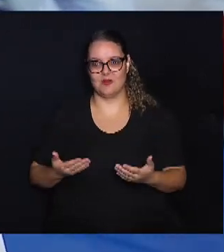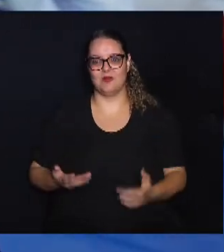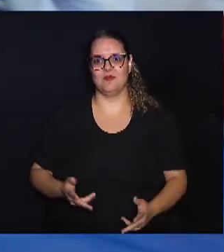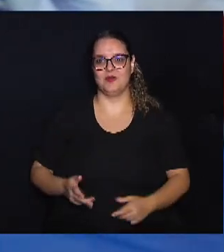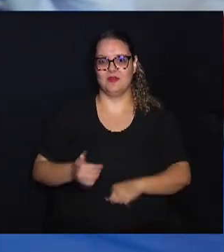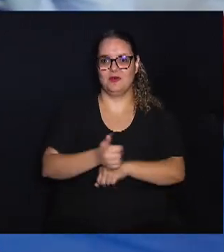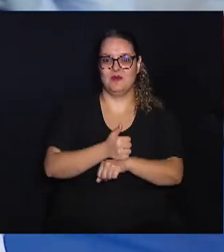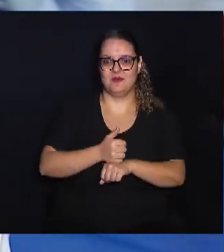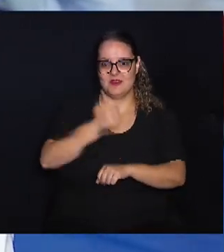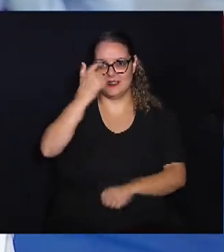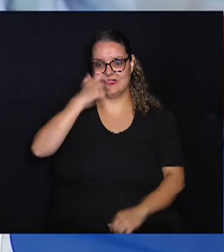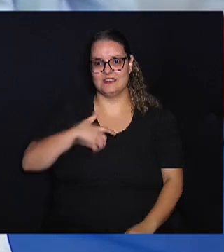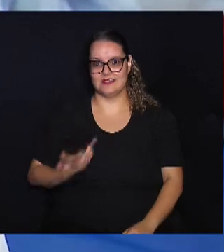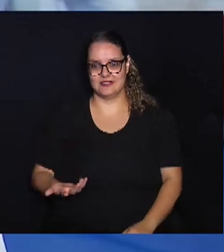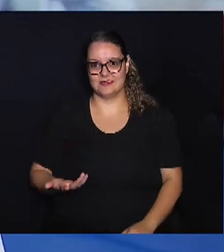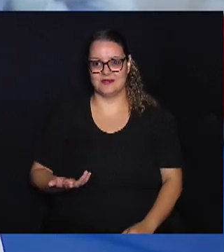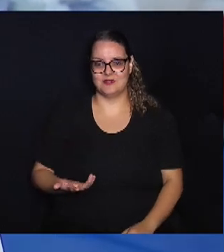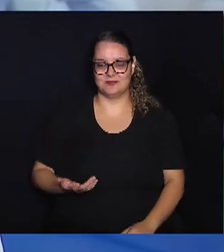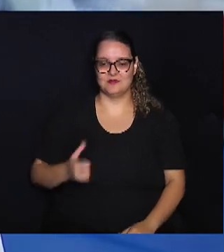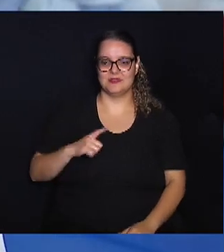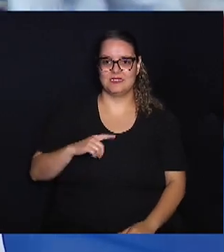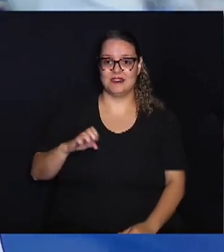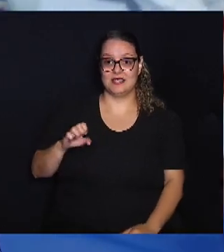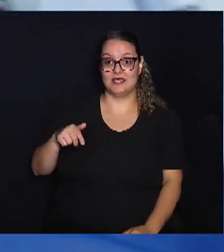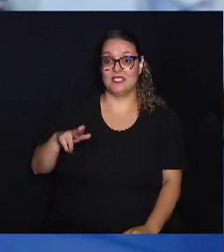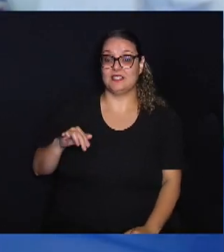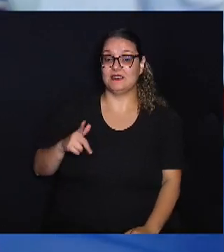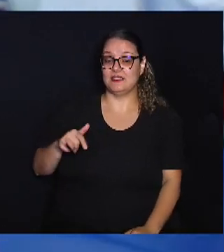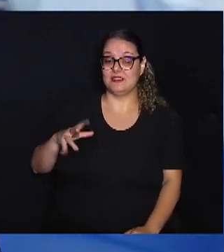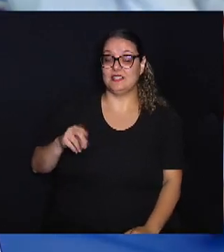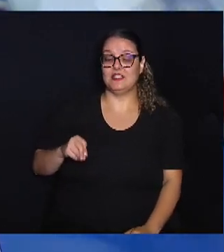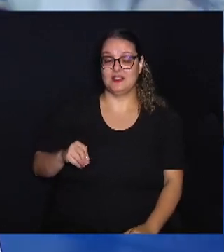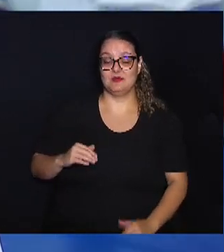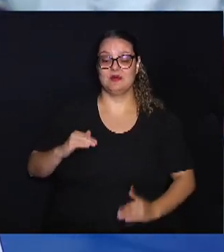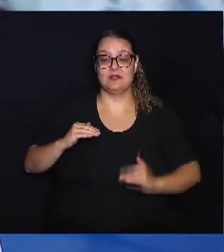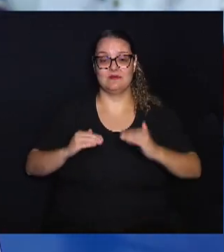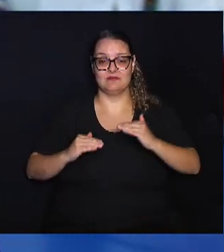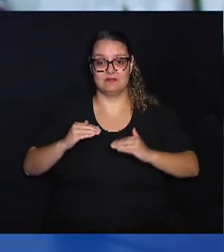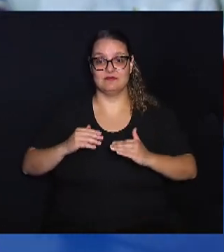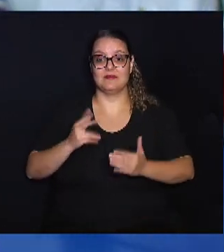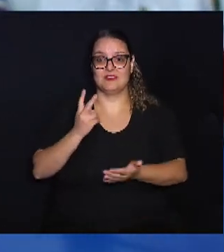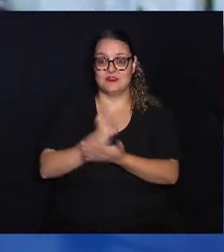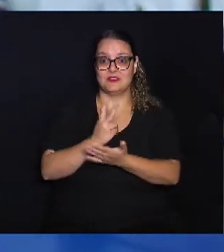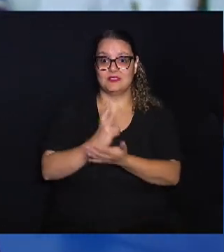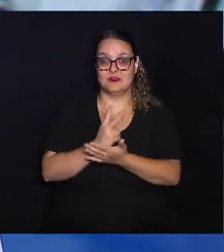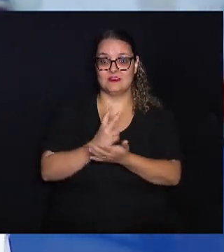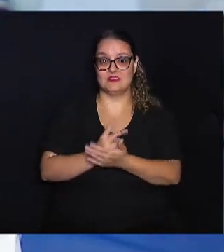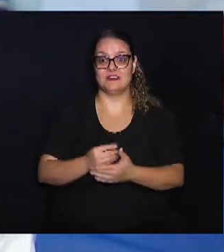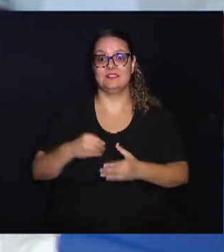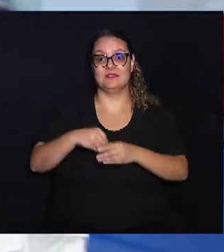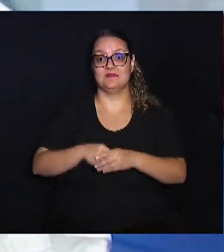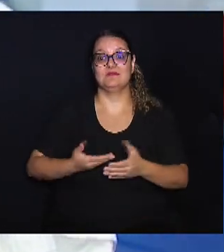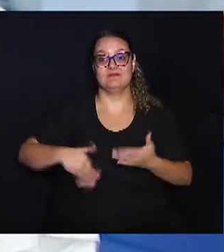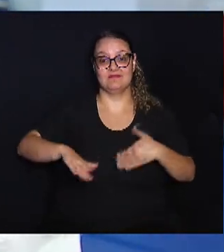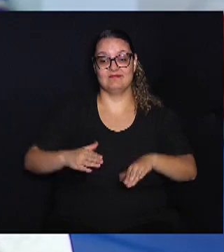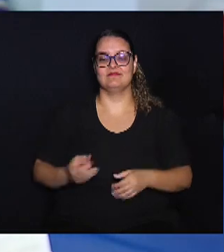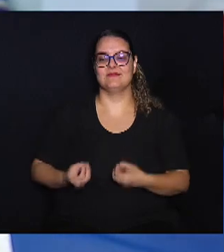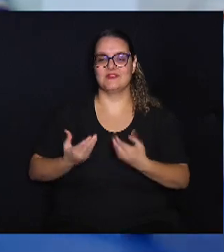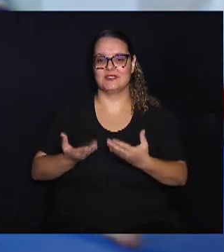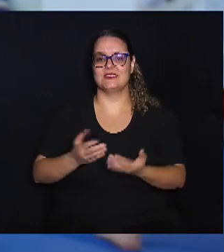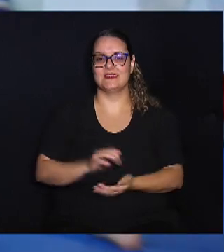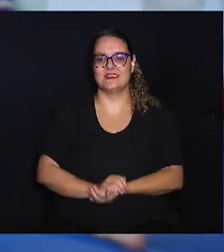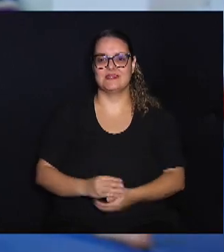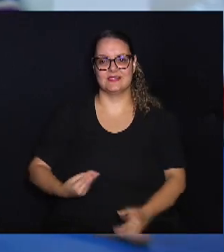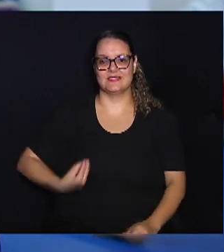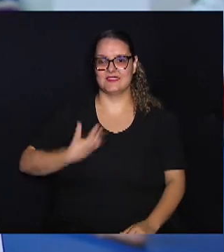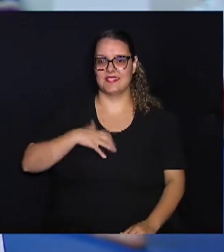como pessoa, né? Ter equilíbrio, né? Persistência, são coisas que os lemas do karatê nos proporcionam, né? E a vida foi